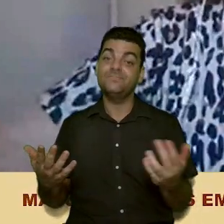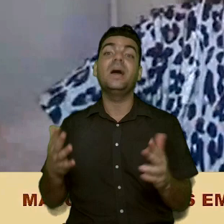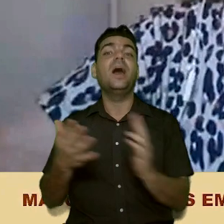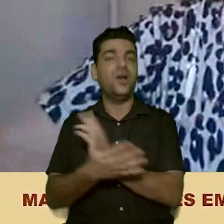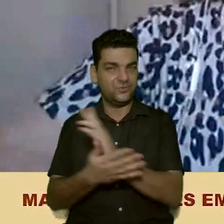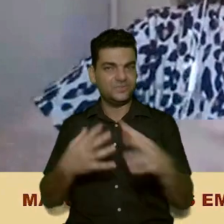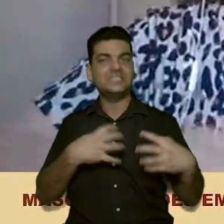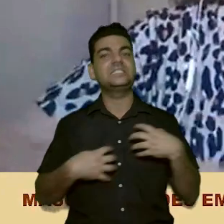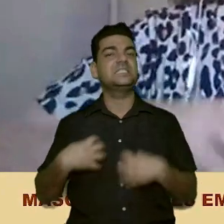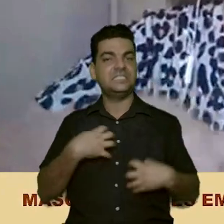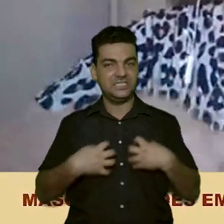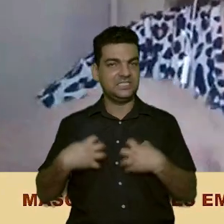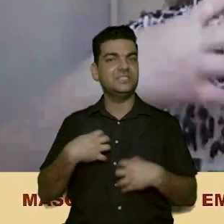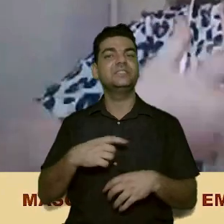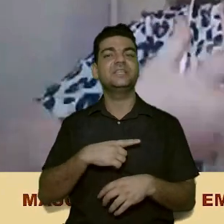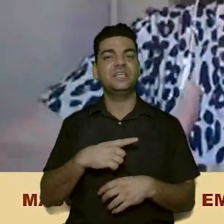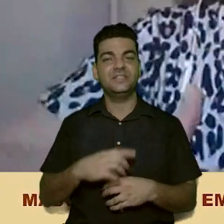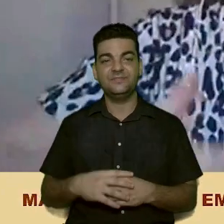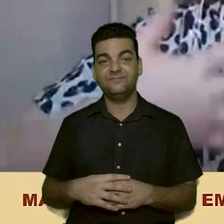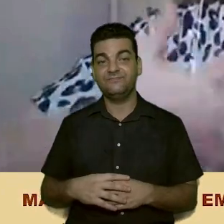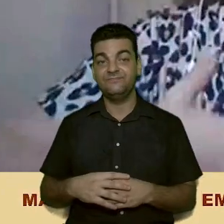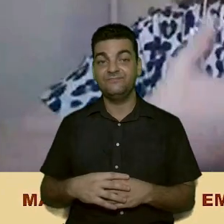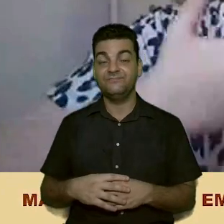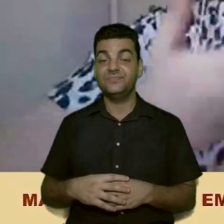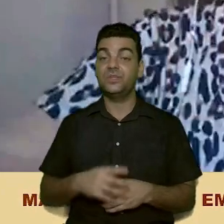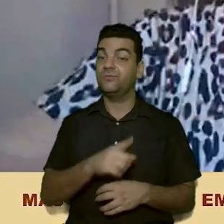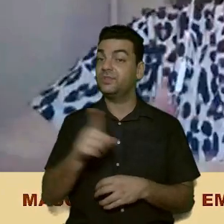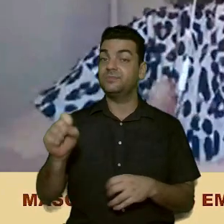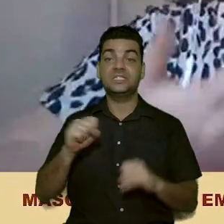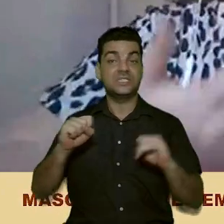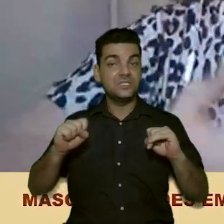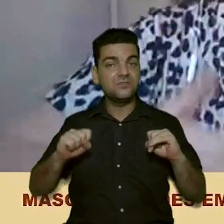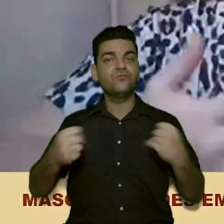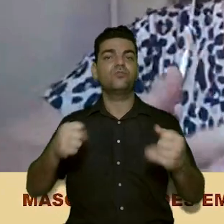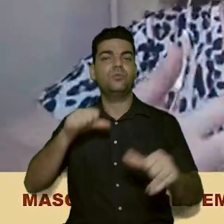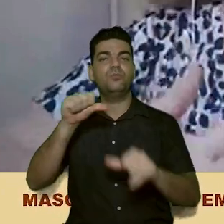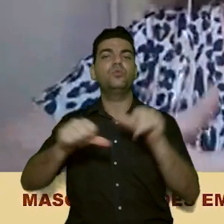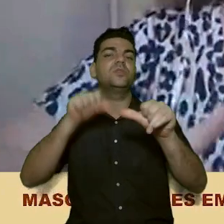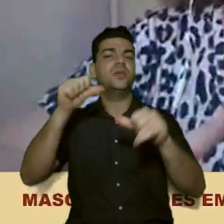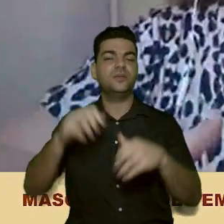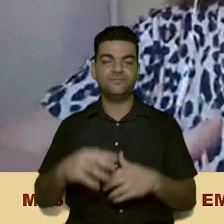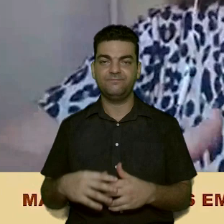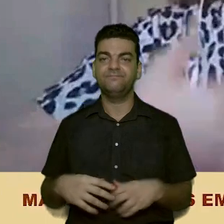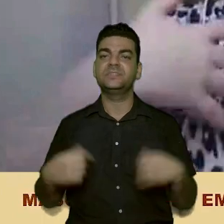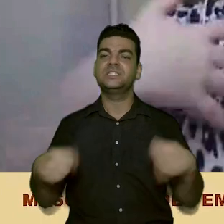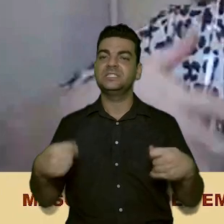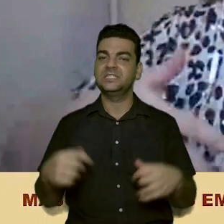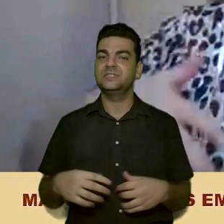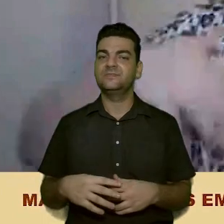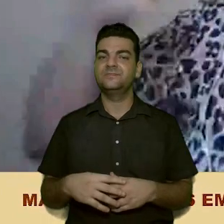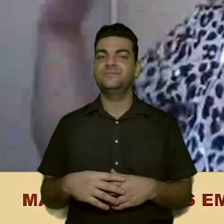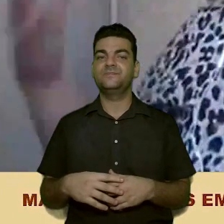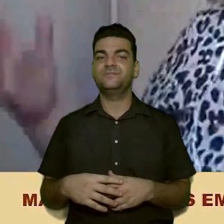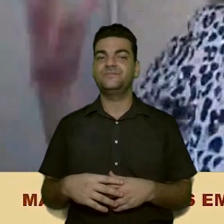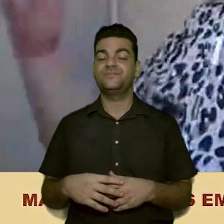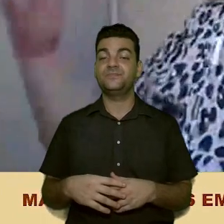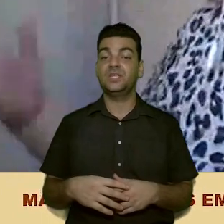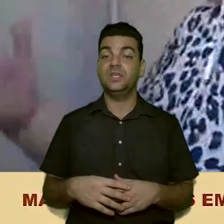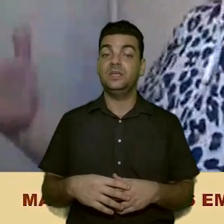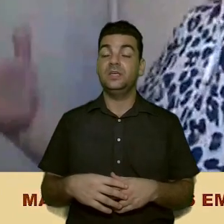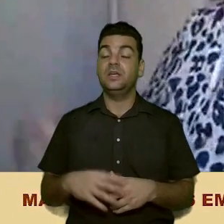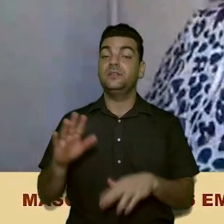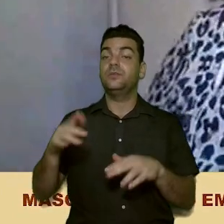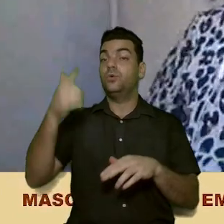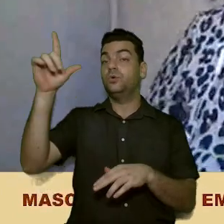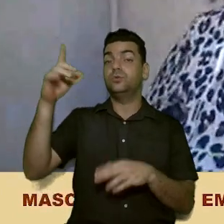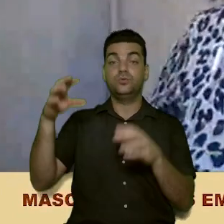desconfortos. Nós temos que estar dispostos a nos colocar em situações desconfortáveis, porque outras